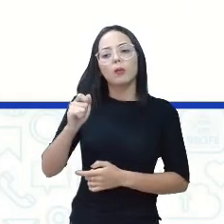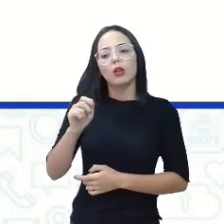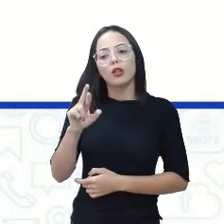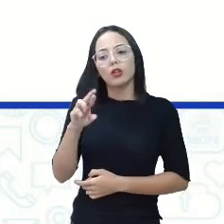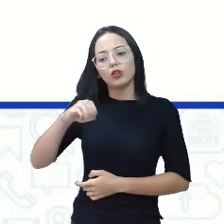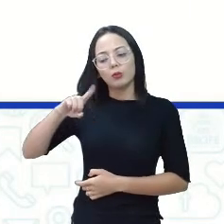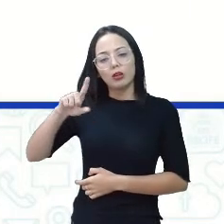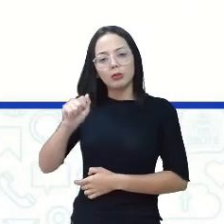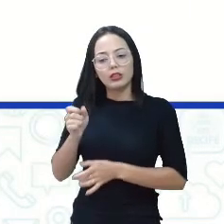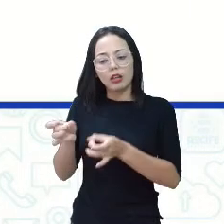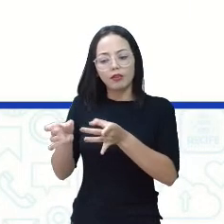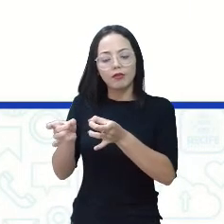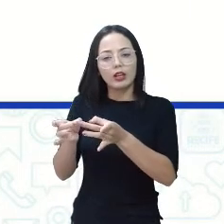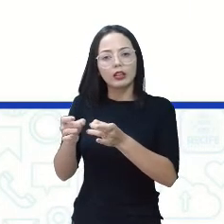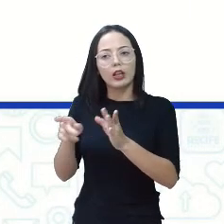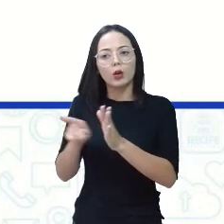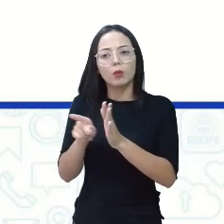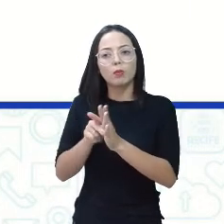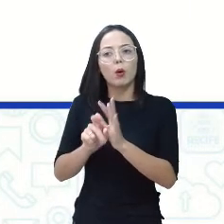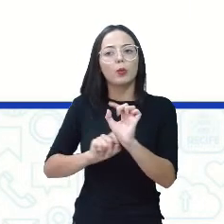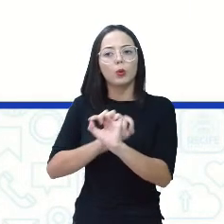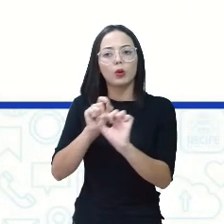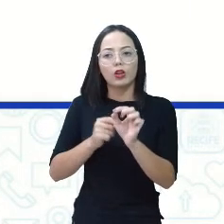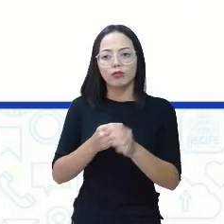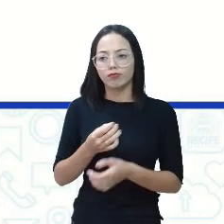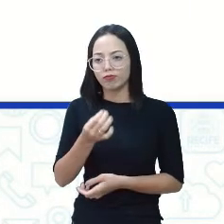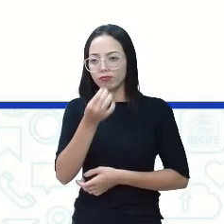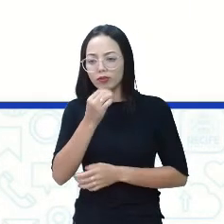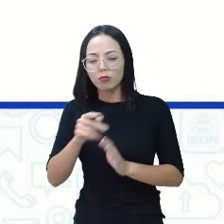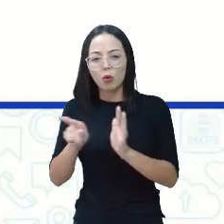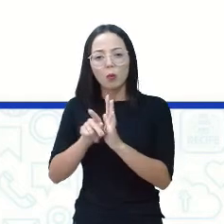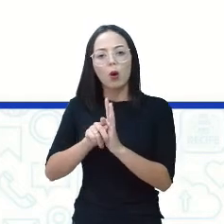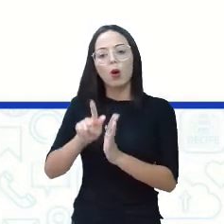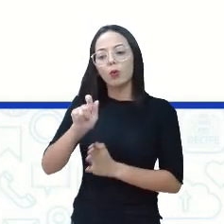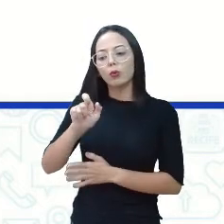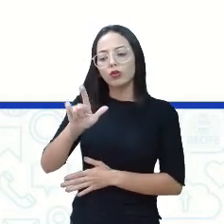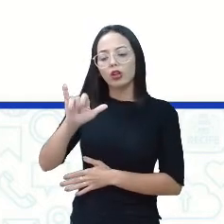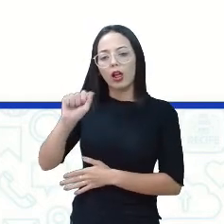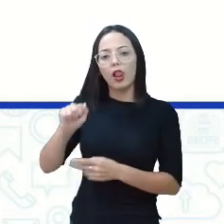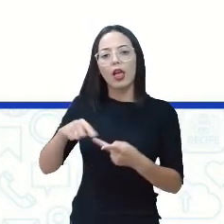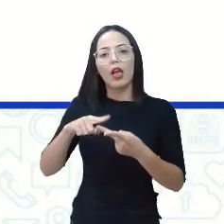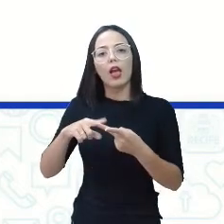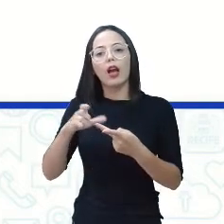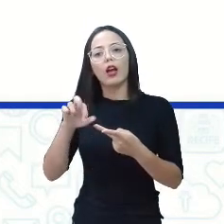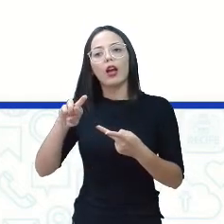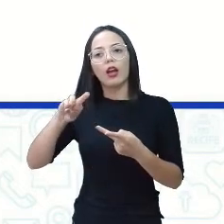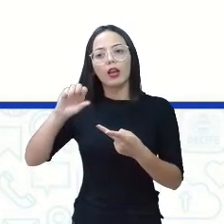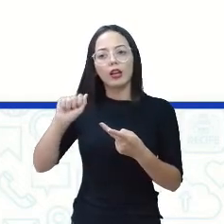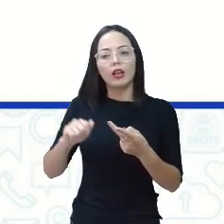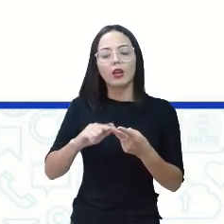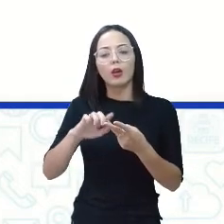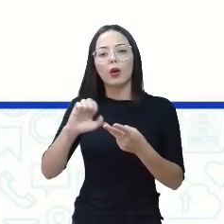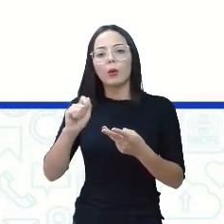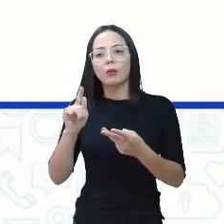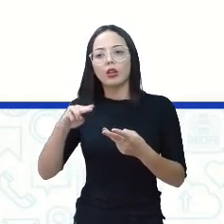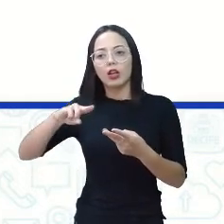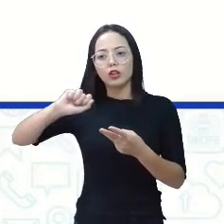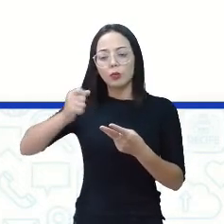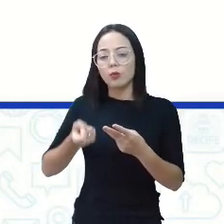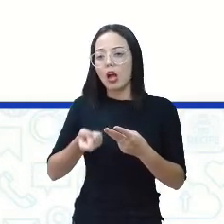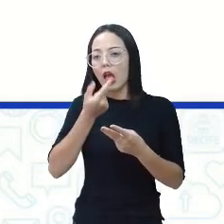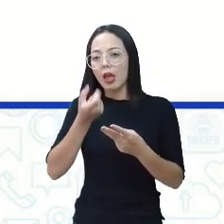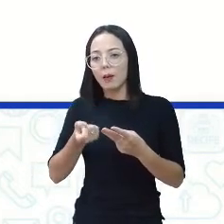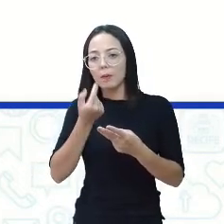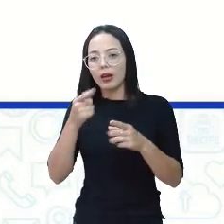eles são vendidos em diversas formas, em forma de geleia, cremes, espumas, comprimidos